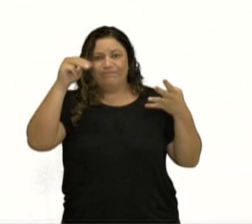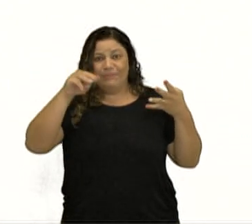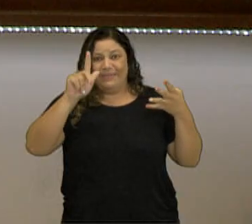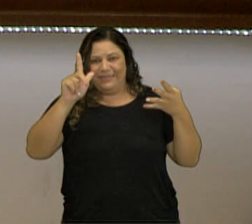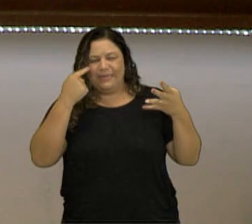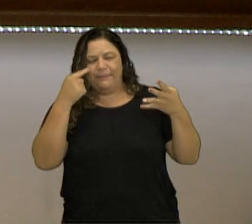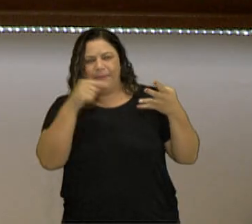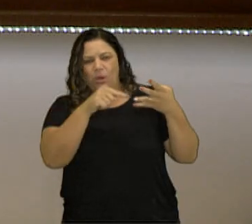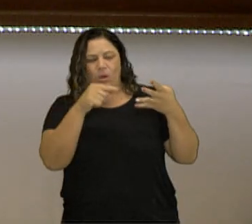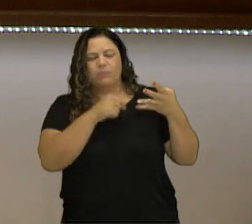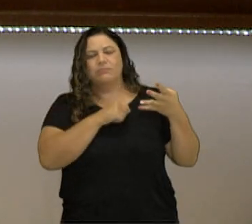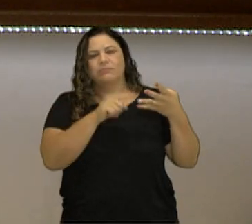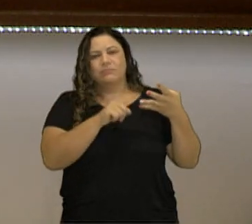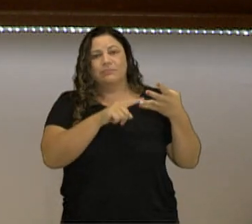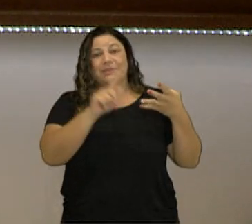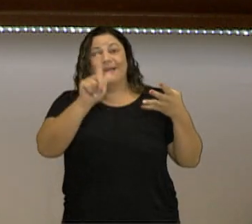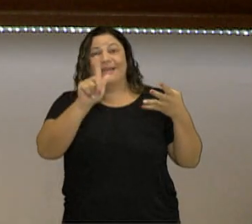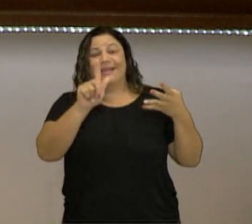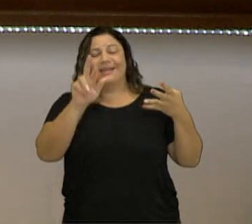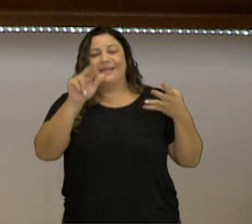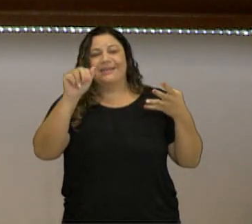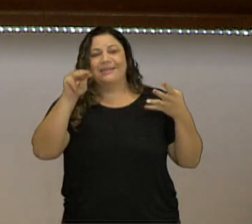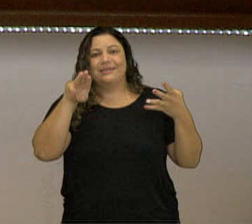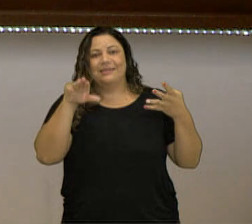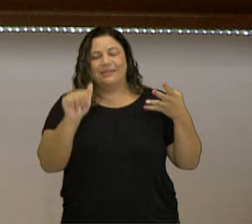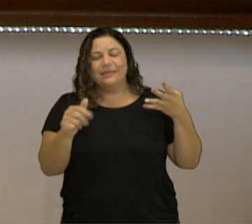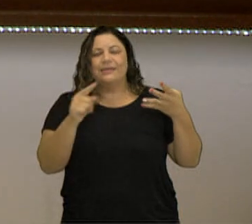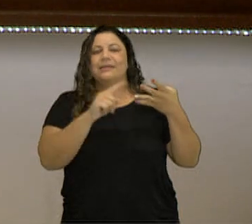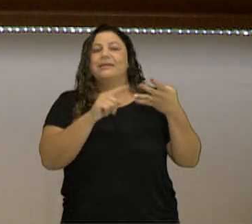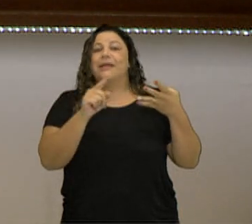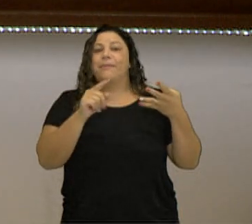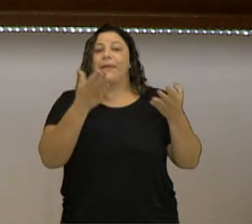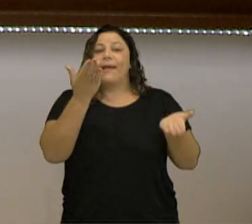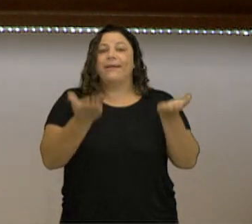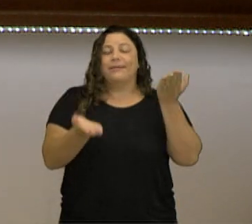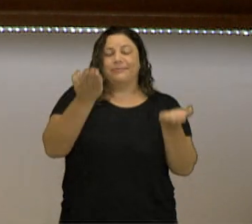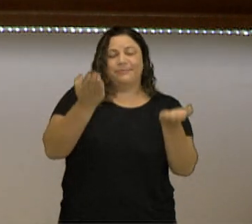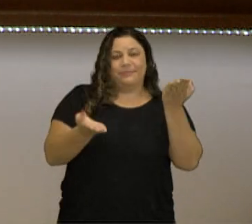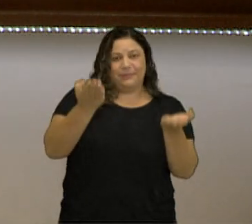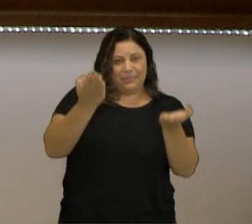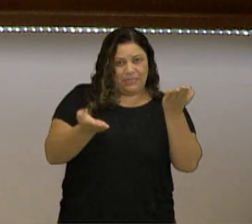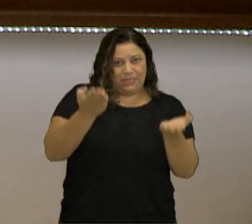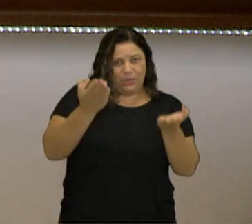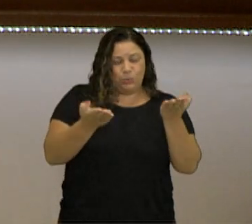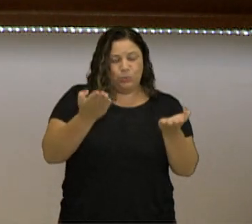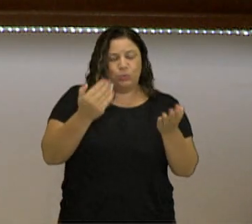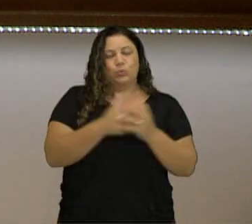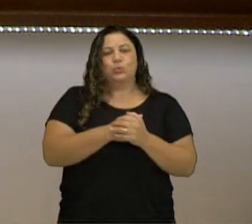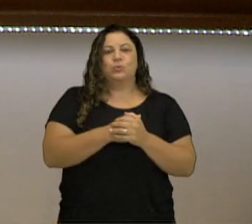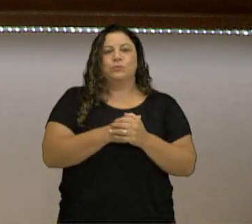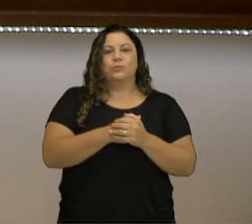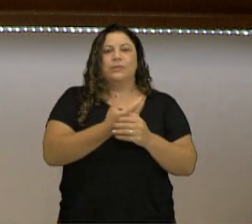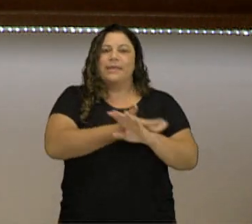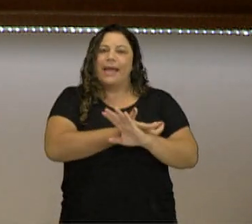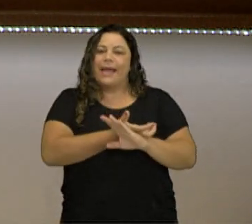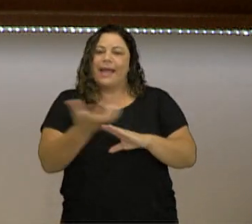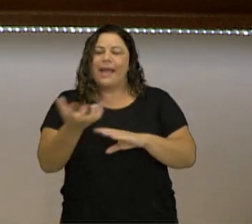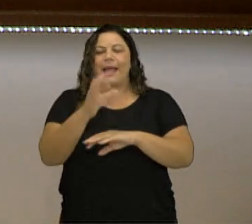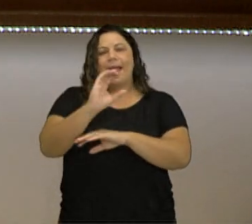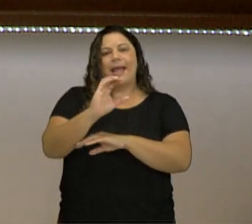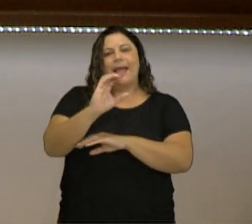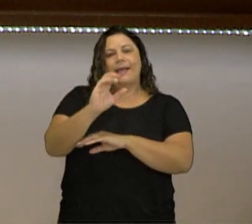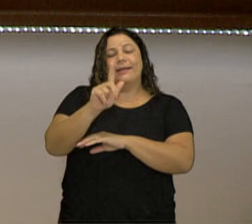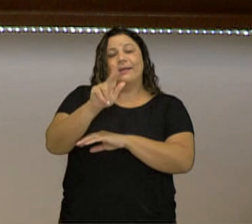sabe que a palavra grama, ela se refere a peso e se refere a capim, né?